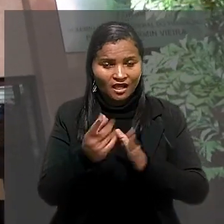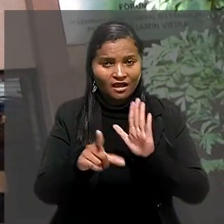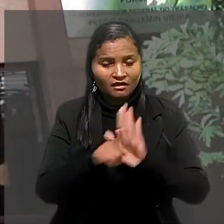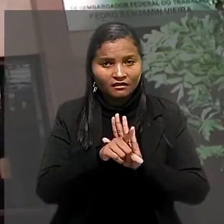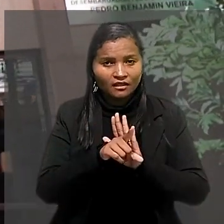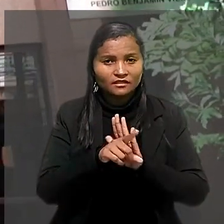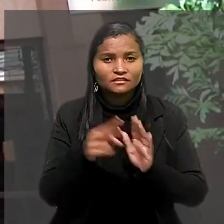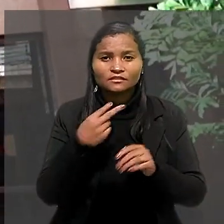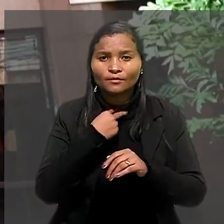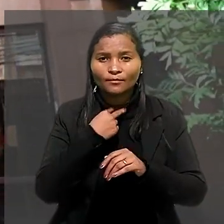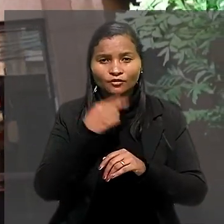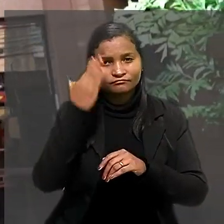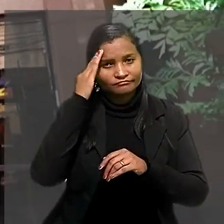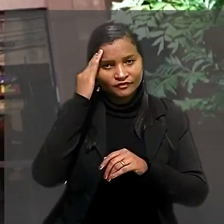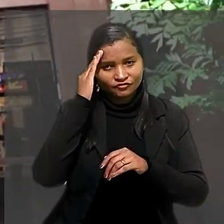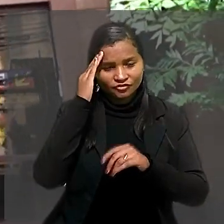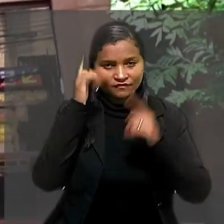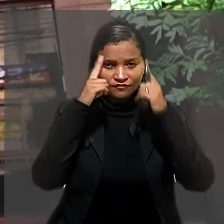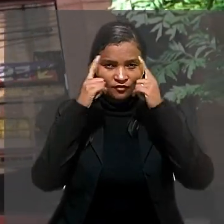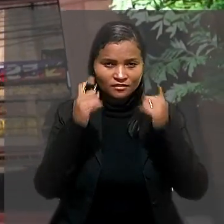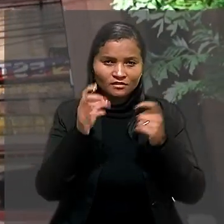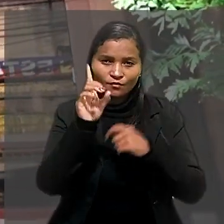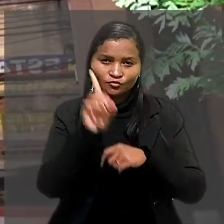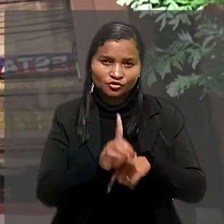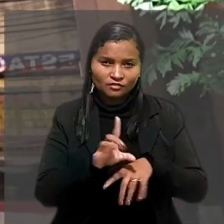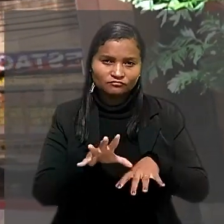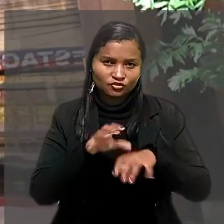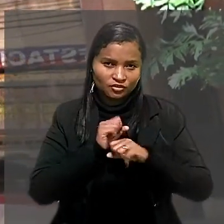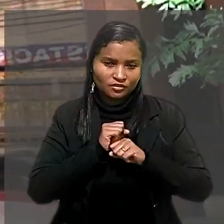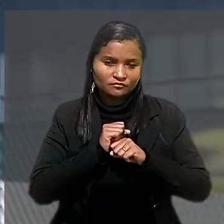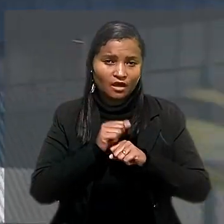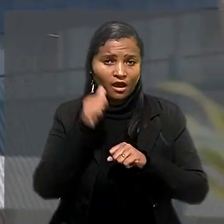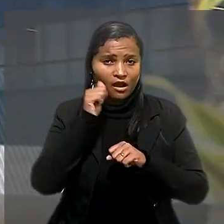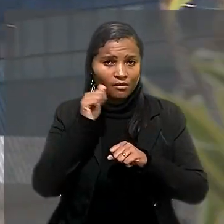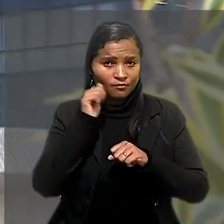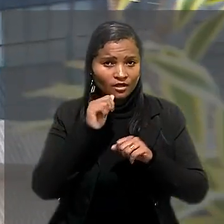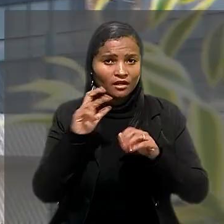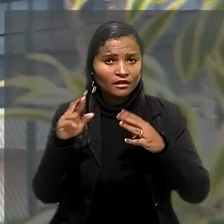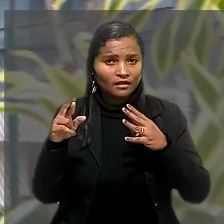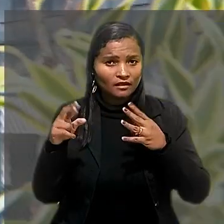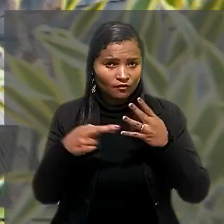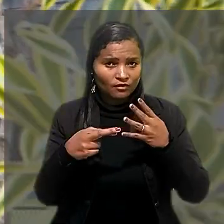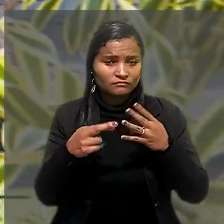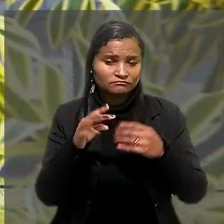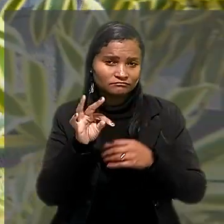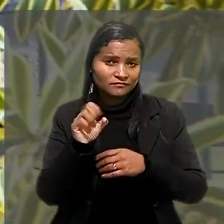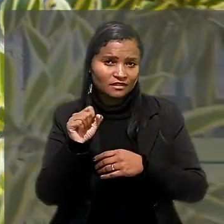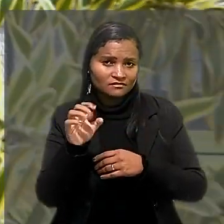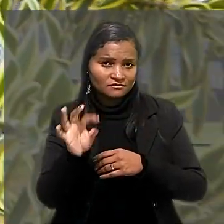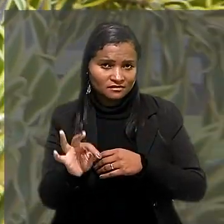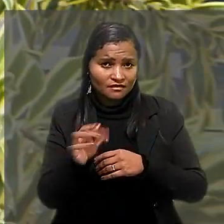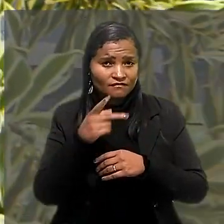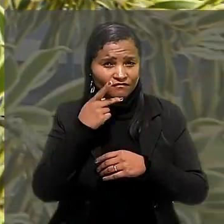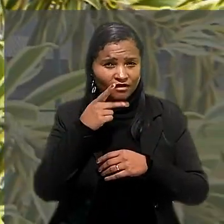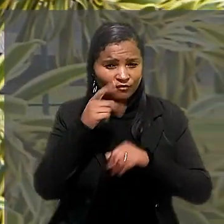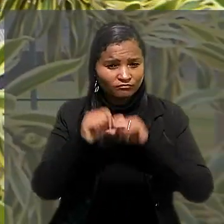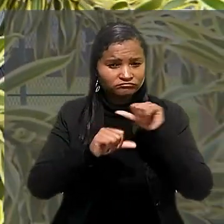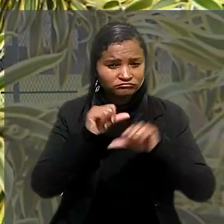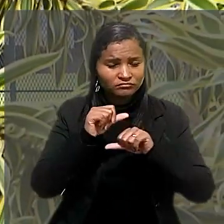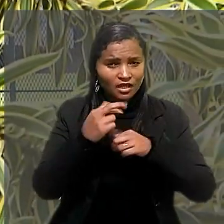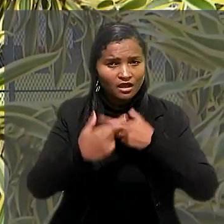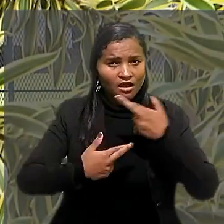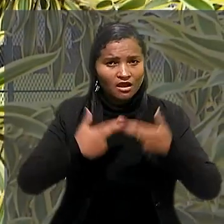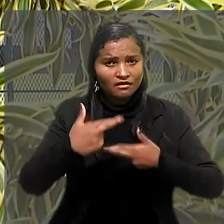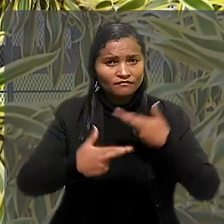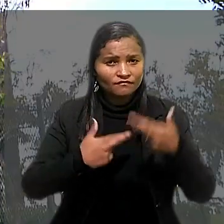lei não pode ser considerada violação a direito adquirido. A servidora recorreu ao TST, alegou que as